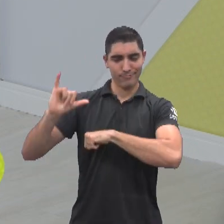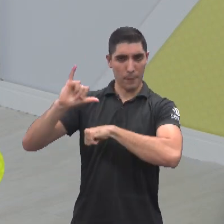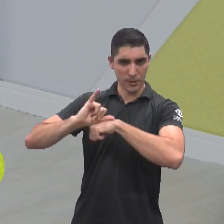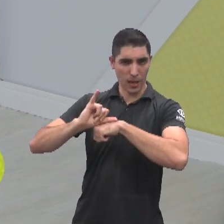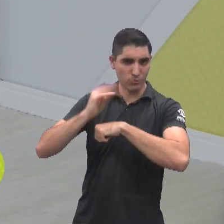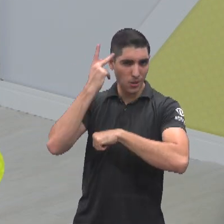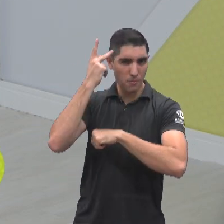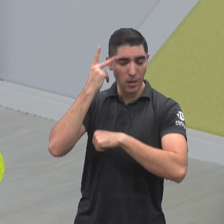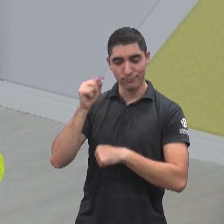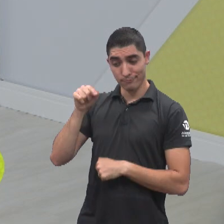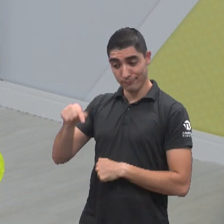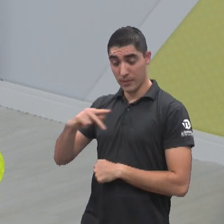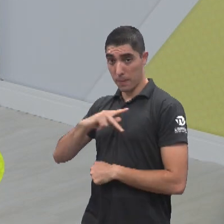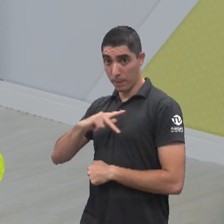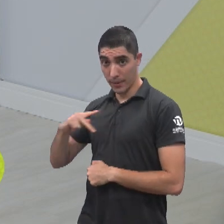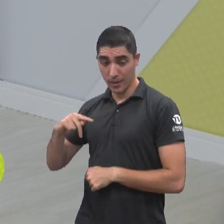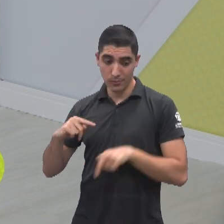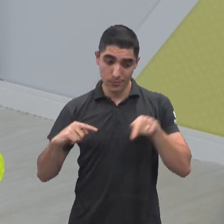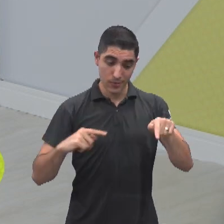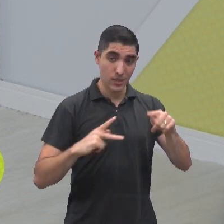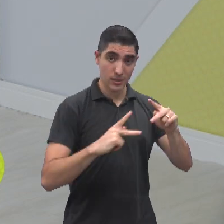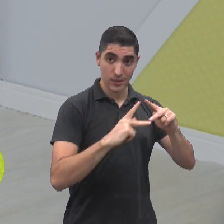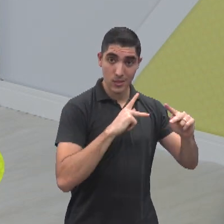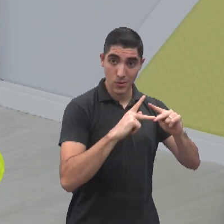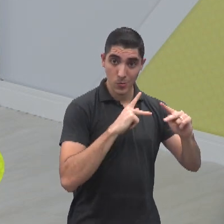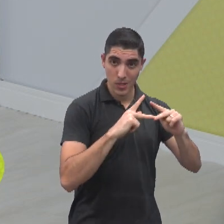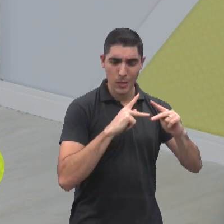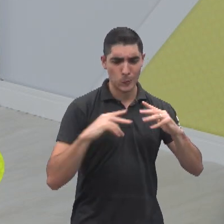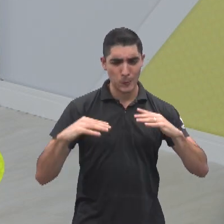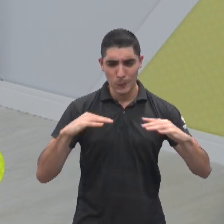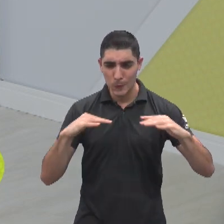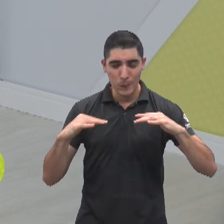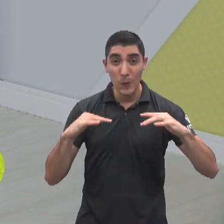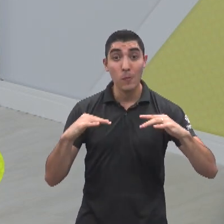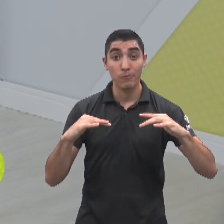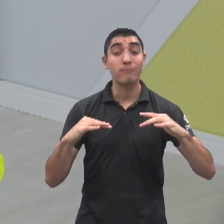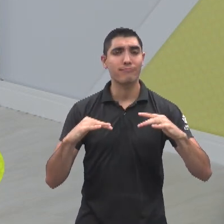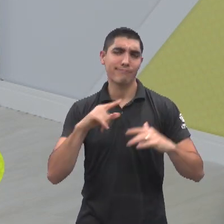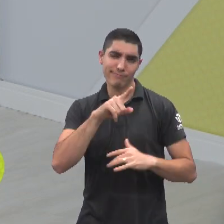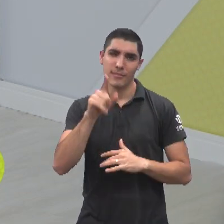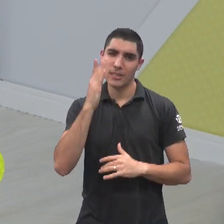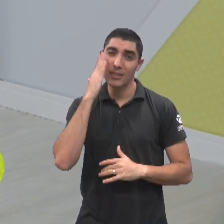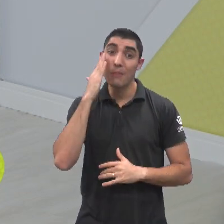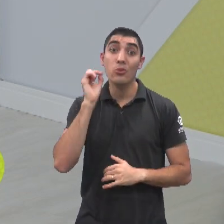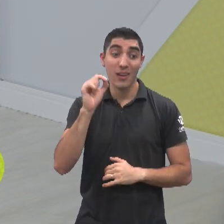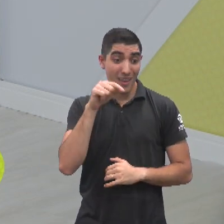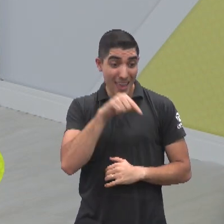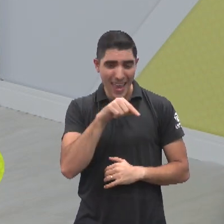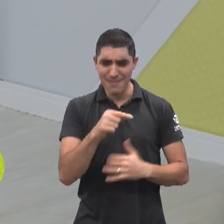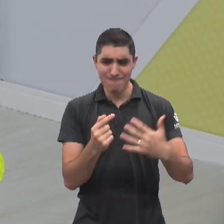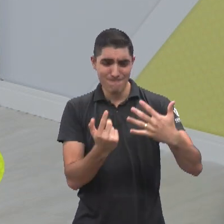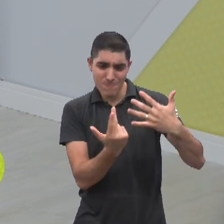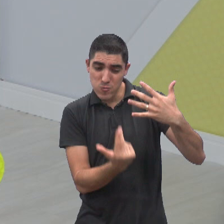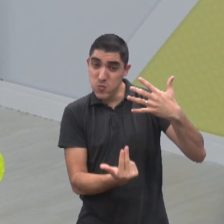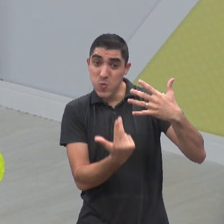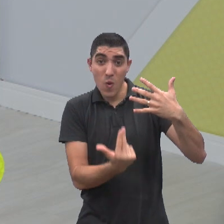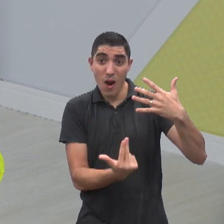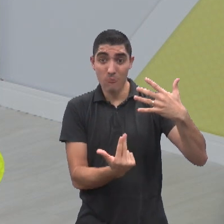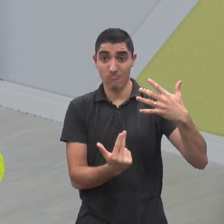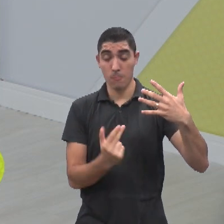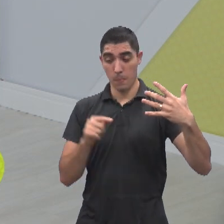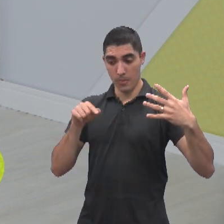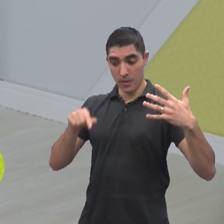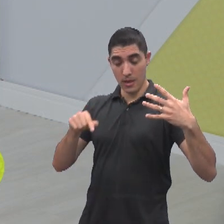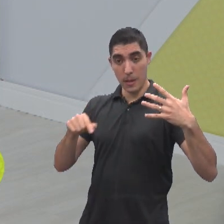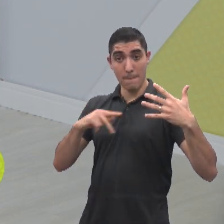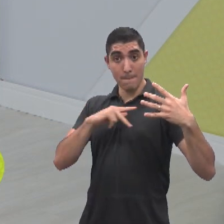pela 12ª rodada do retorno da competição. E a partida, você sabe, né? Era um confronto direto, pois o Pinheiros e São José